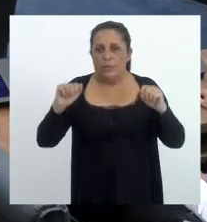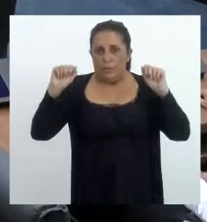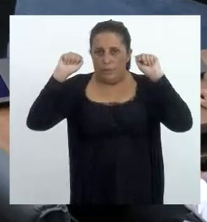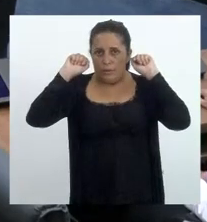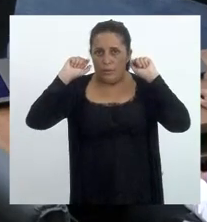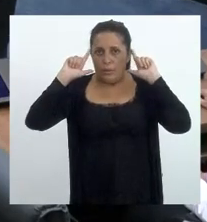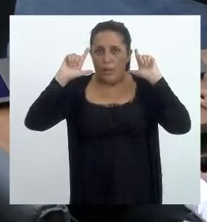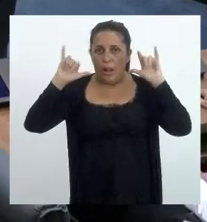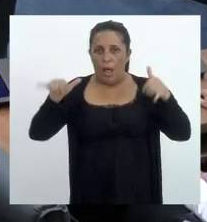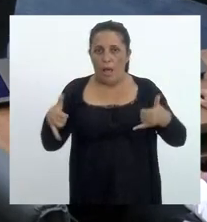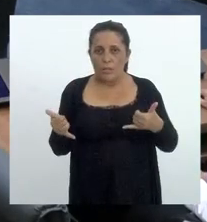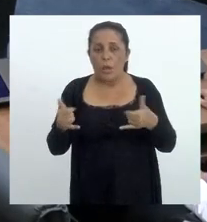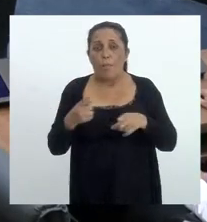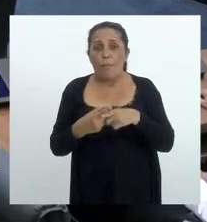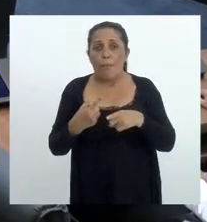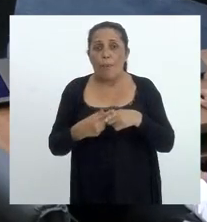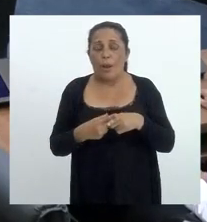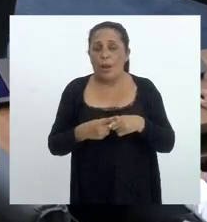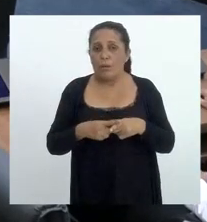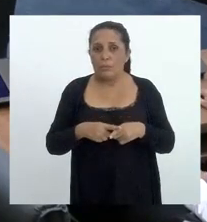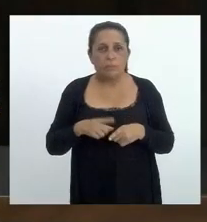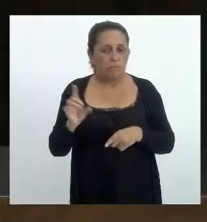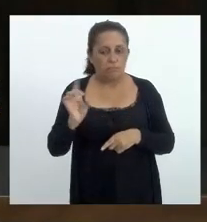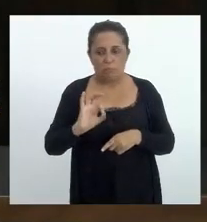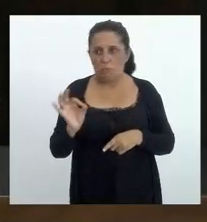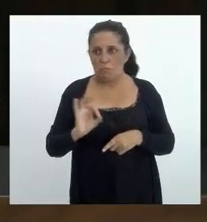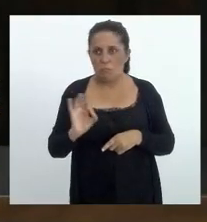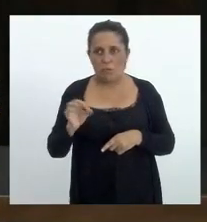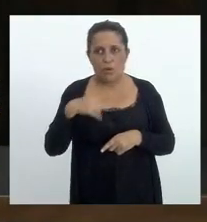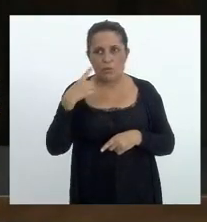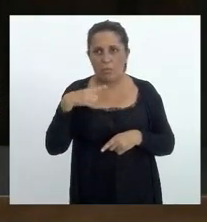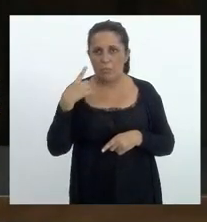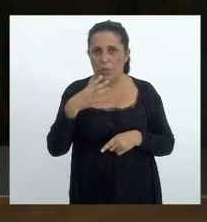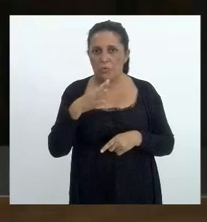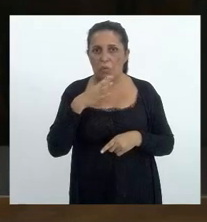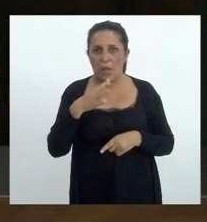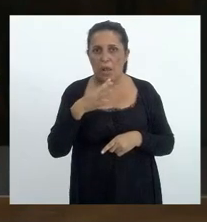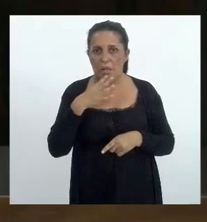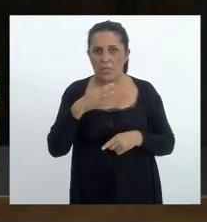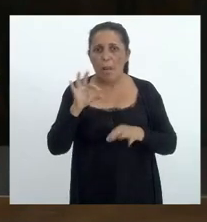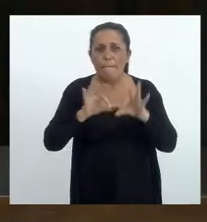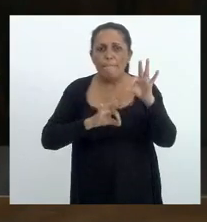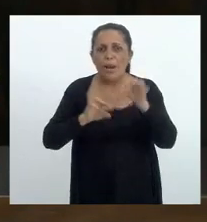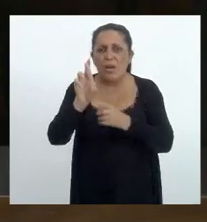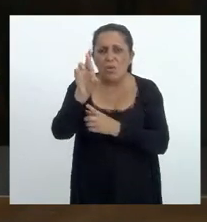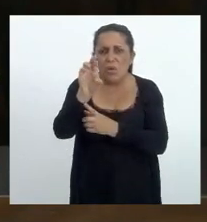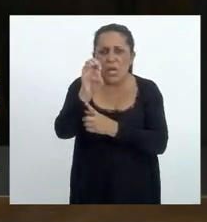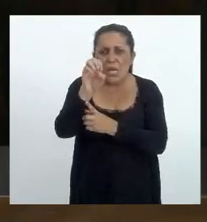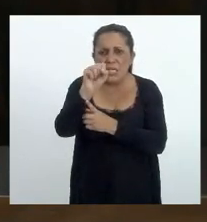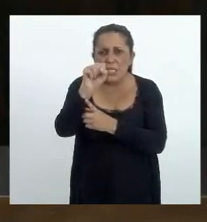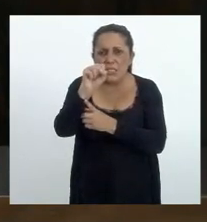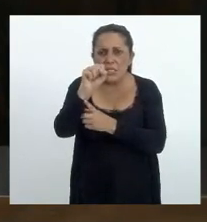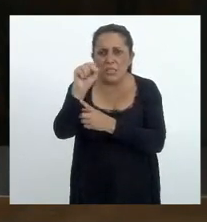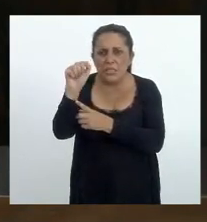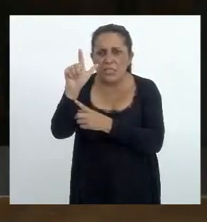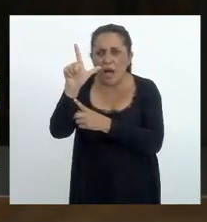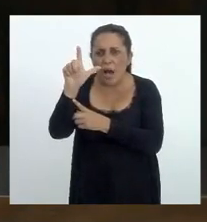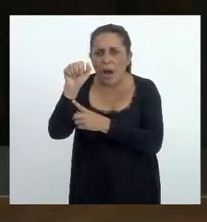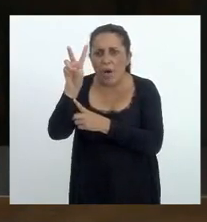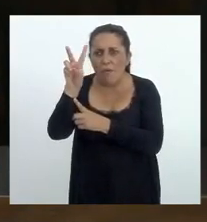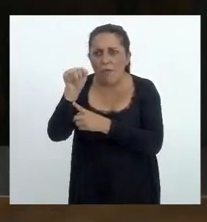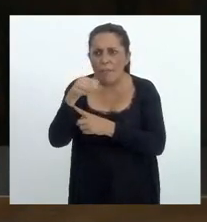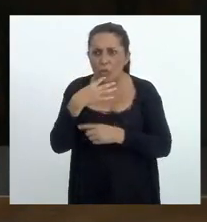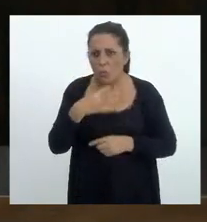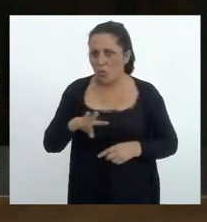porque nenhum deputado conhece esse plano de ressalvas. Daí as perguntas. Se a gente conhecesse, mas a gente não